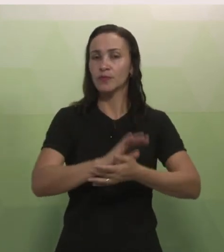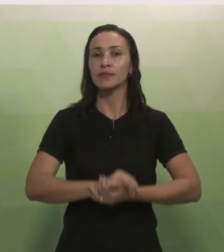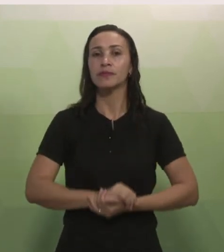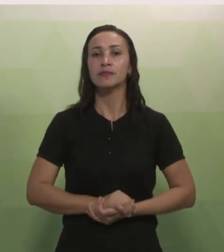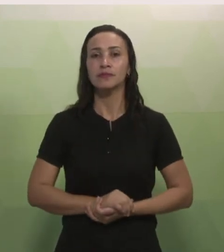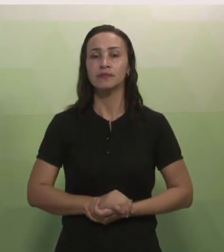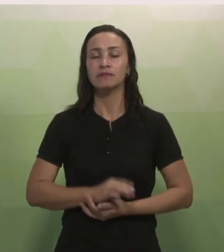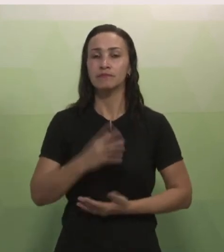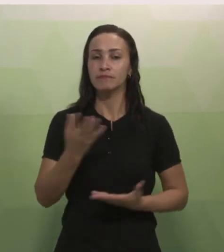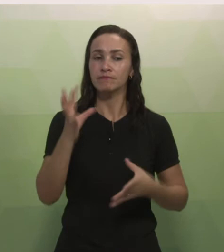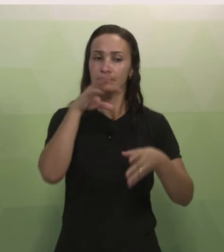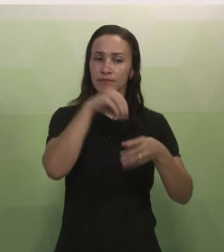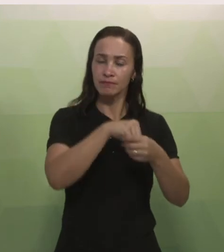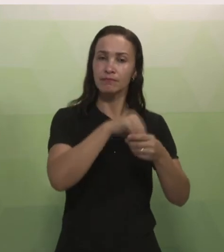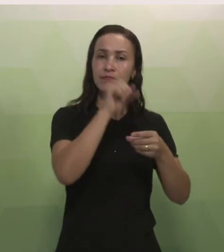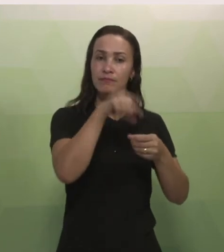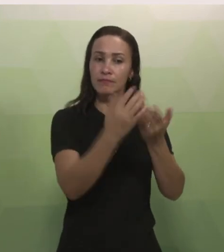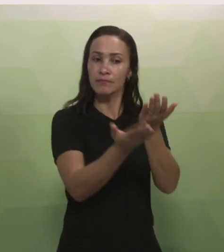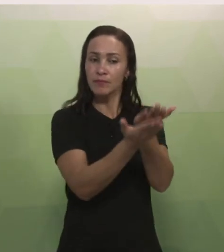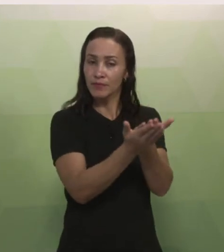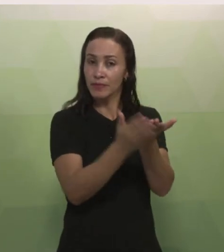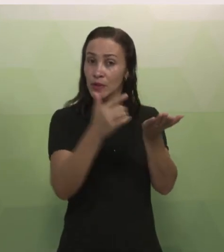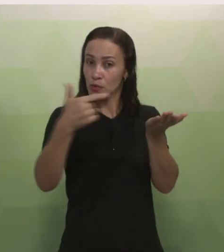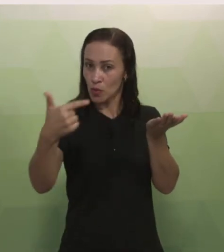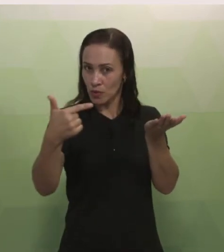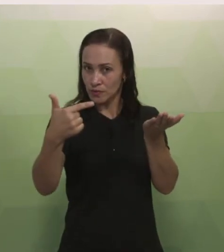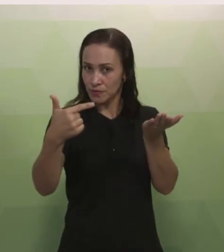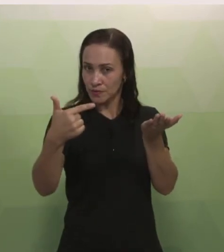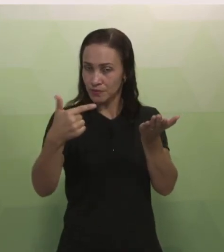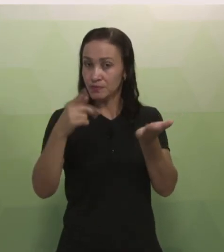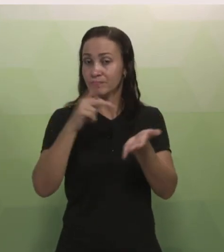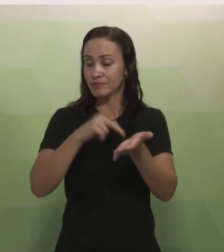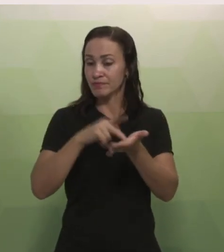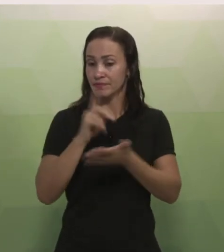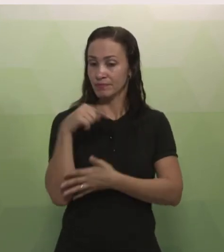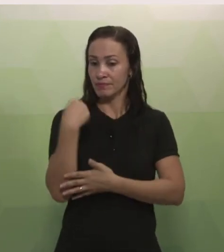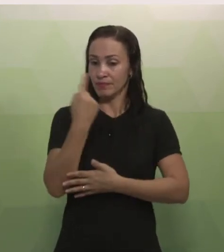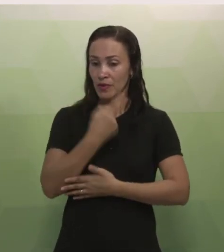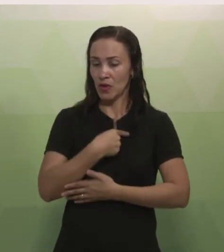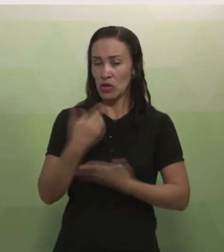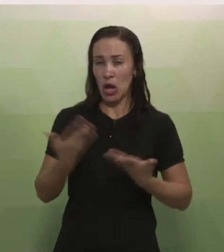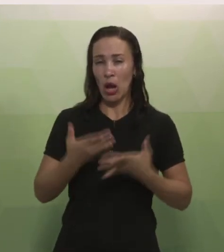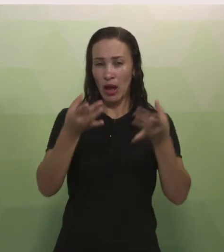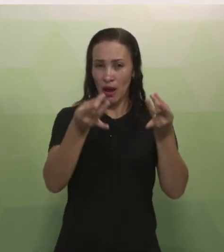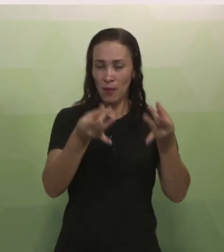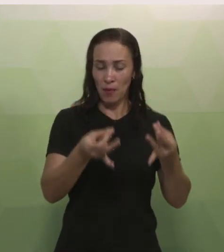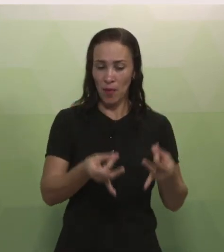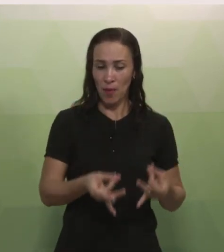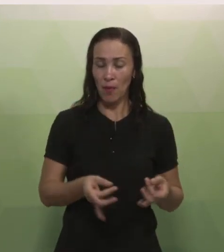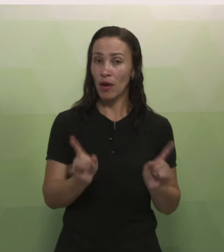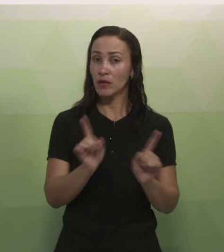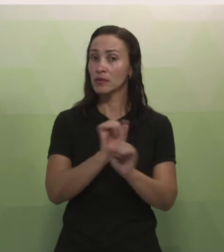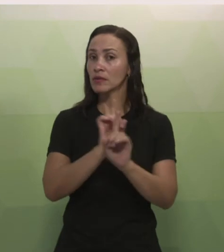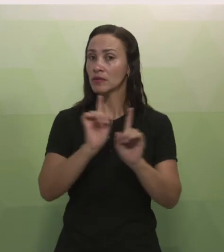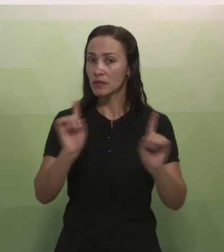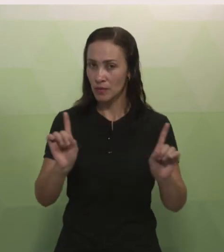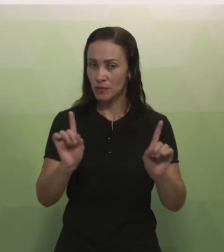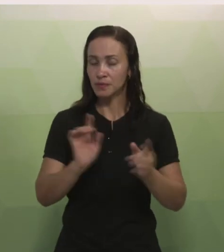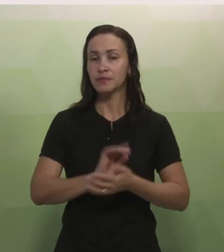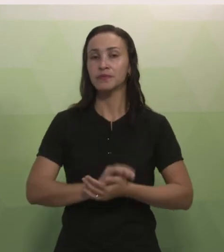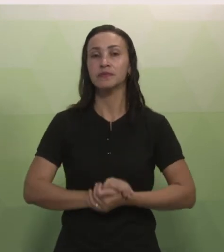dessa forma que está registrado no anexo 2 e que não cabe a nós aqui ficar